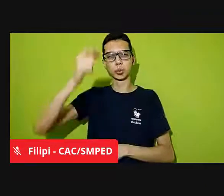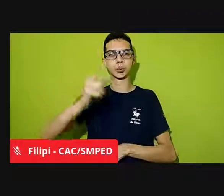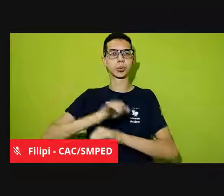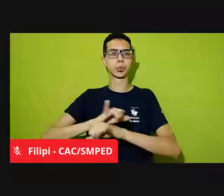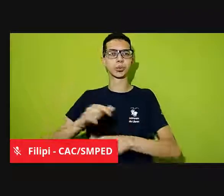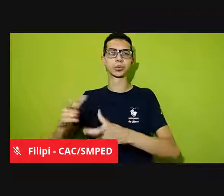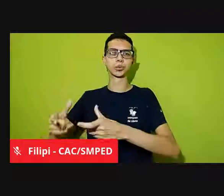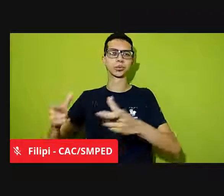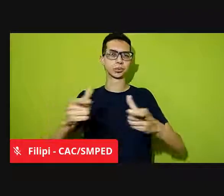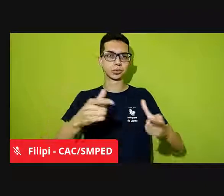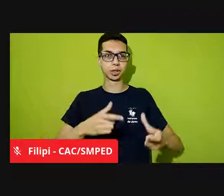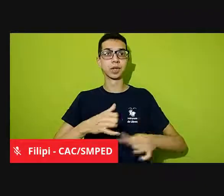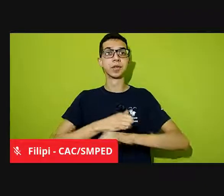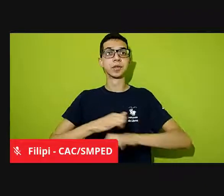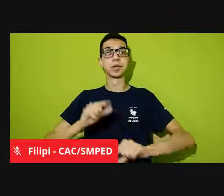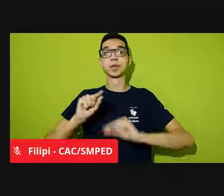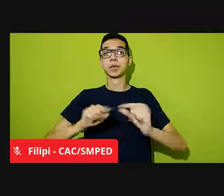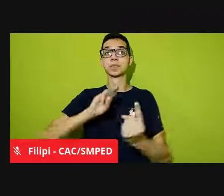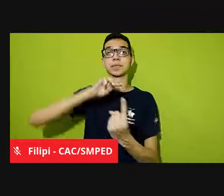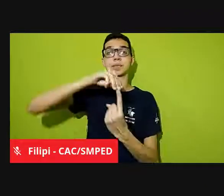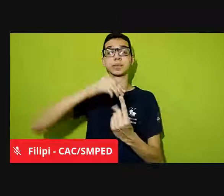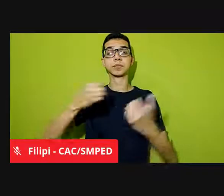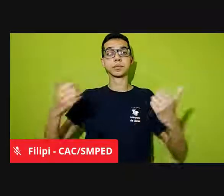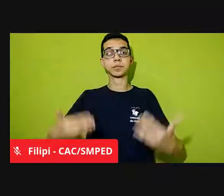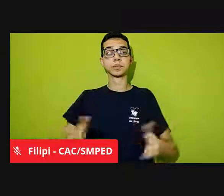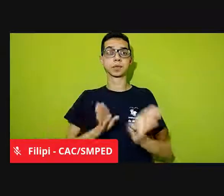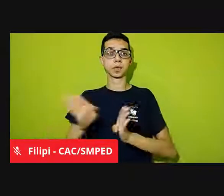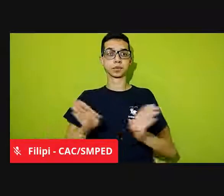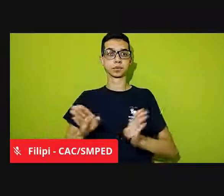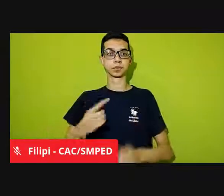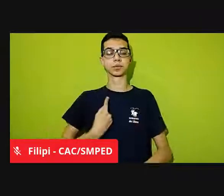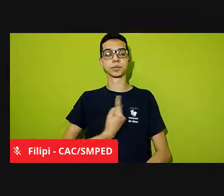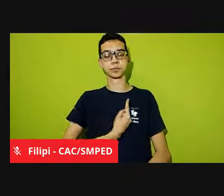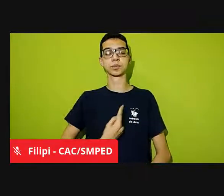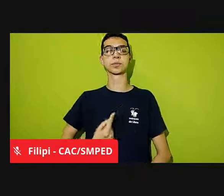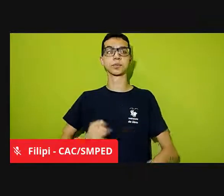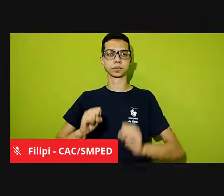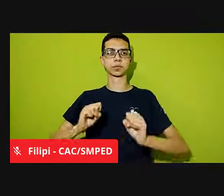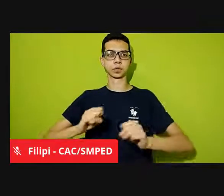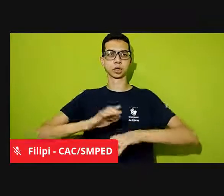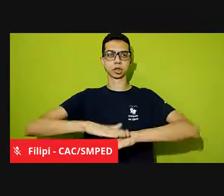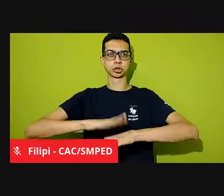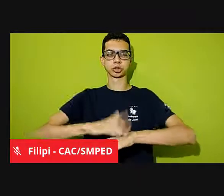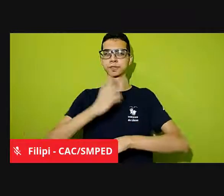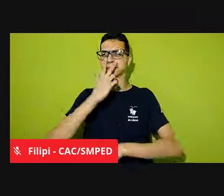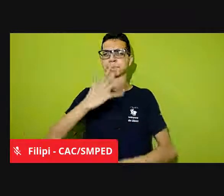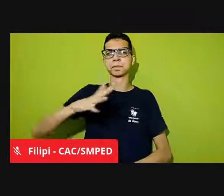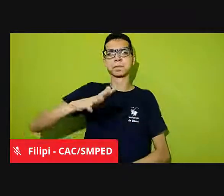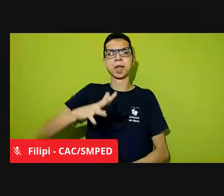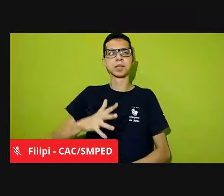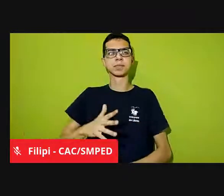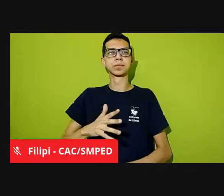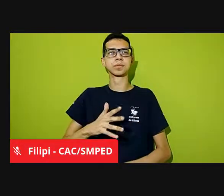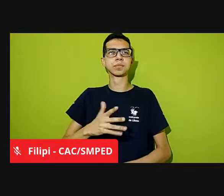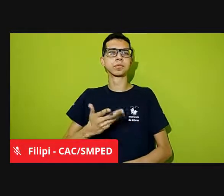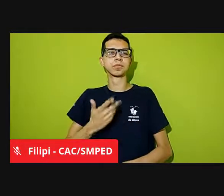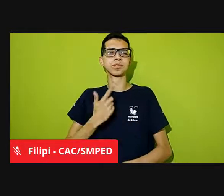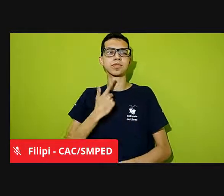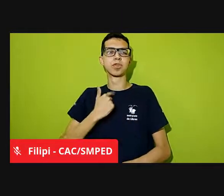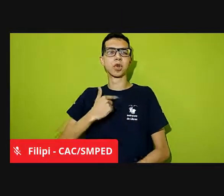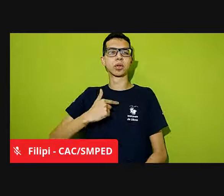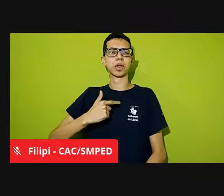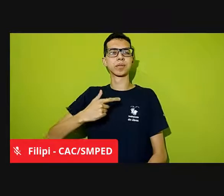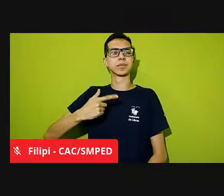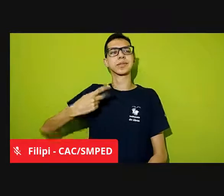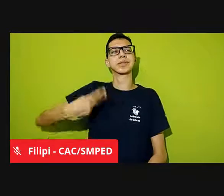também, colocam lá uma metazinha de acessibilidade que a gente pode fazer mais ou menos do jeito que a gente quiser. Então, a